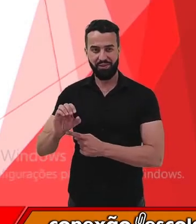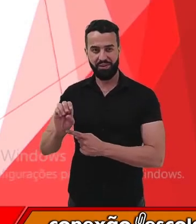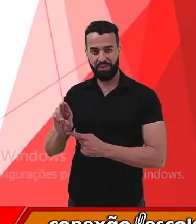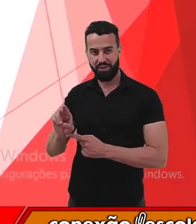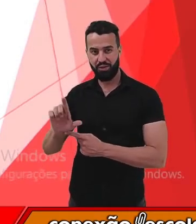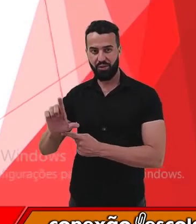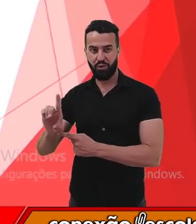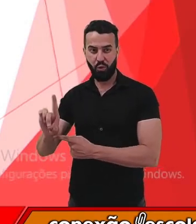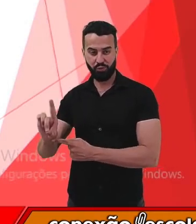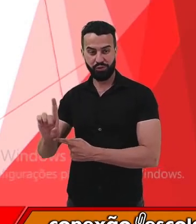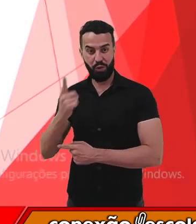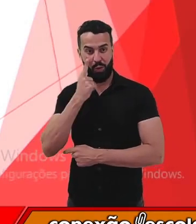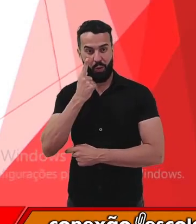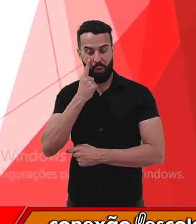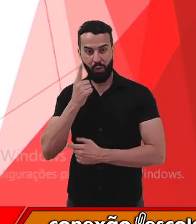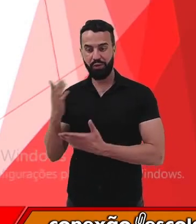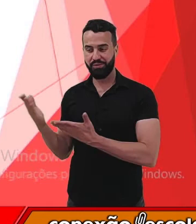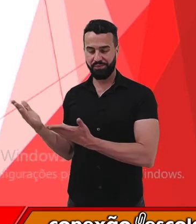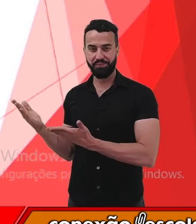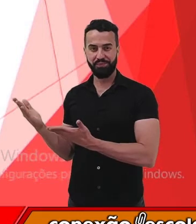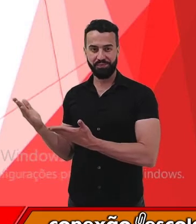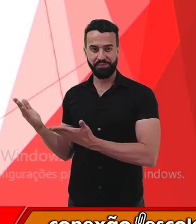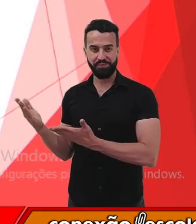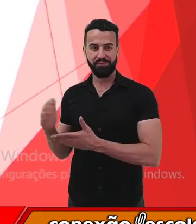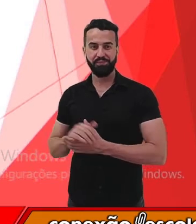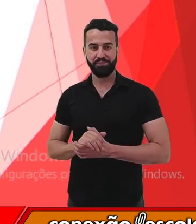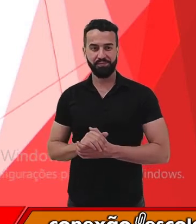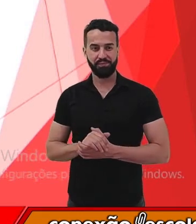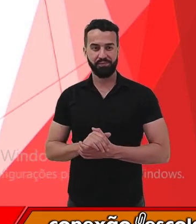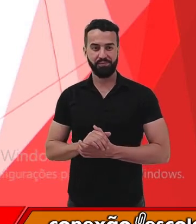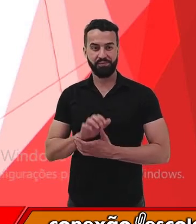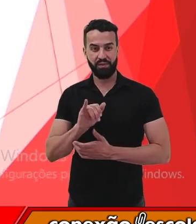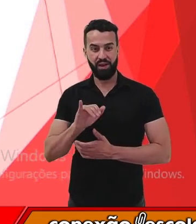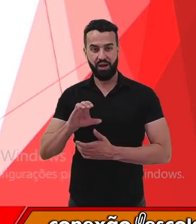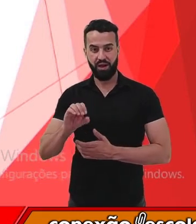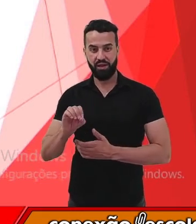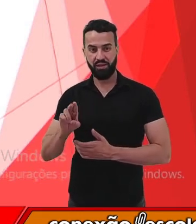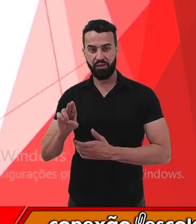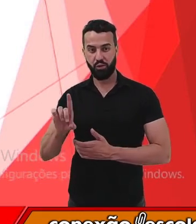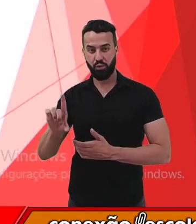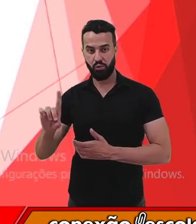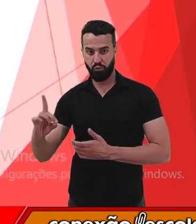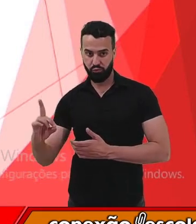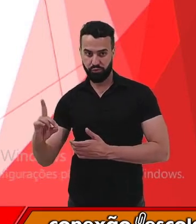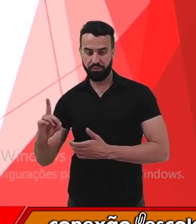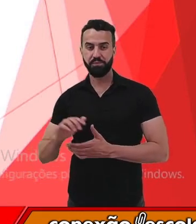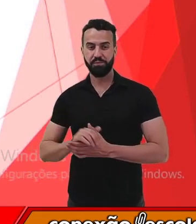Could. Repete comigo a conjugação agora em inglês. I could.